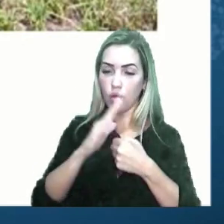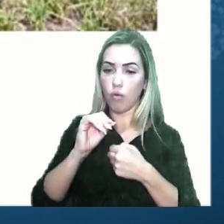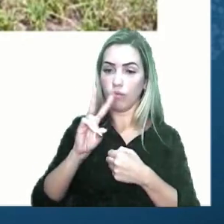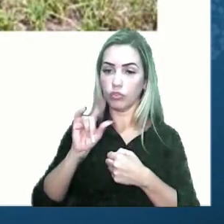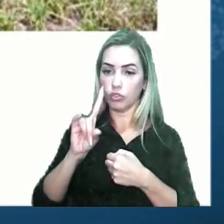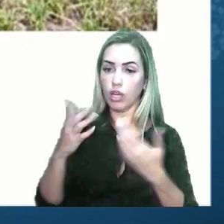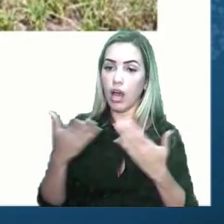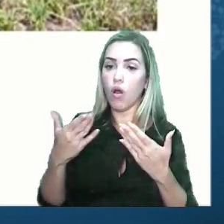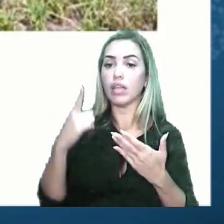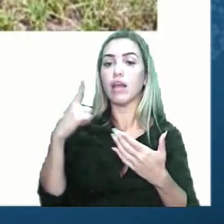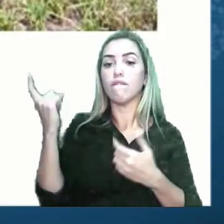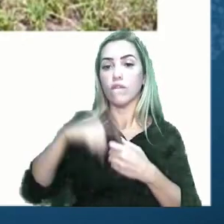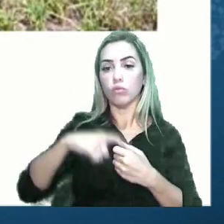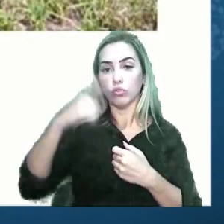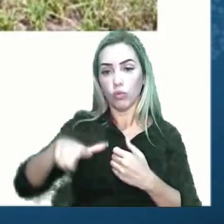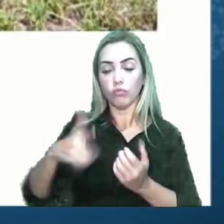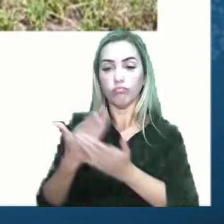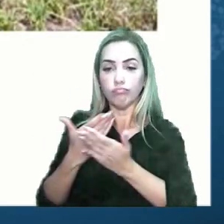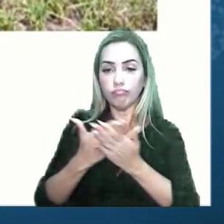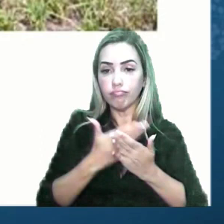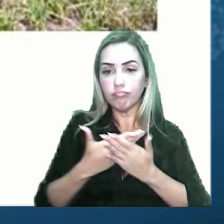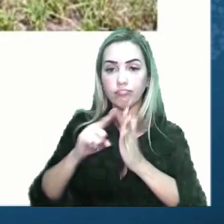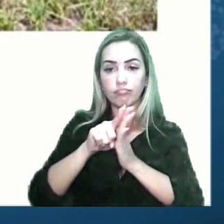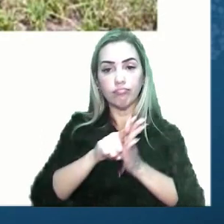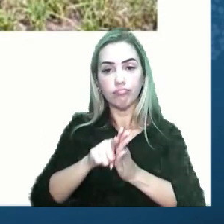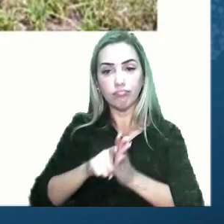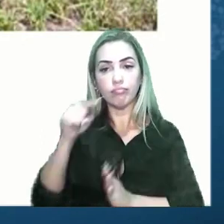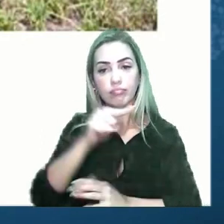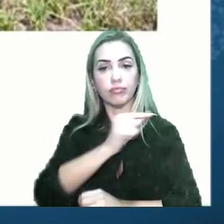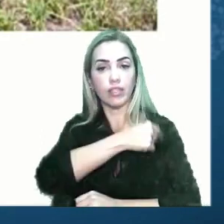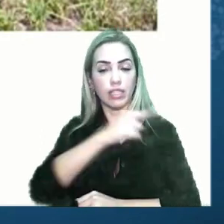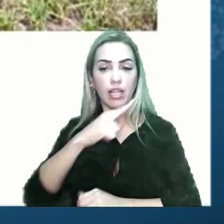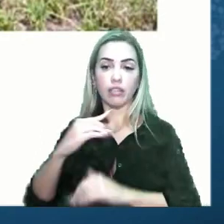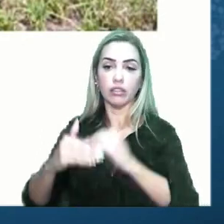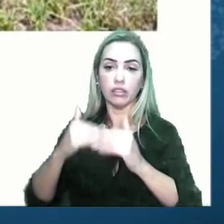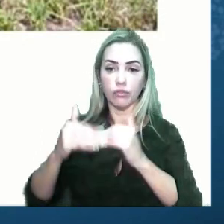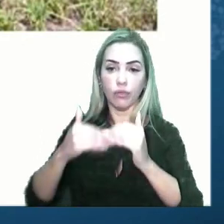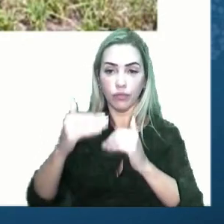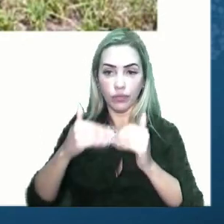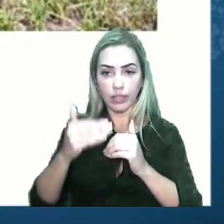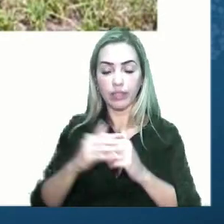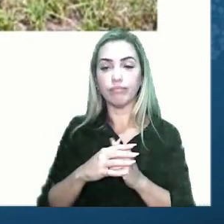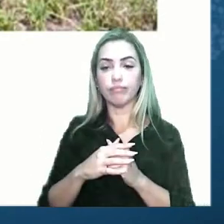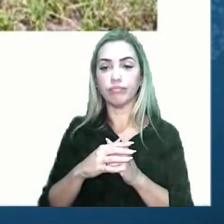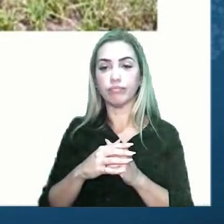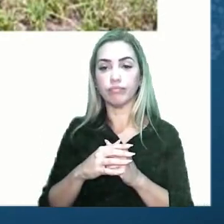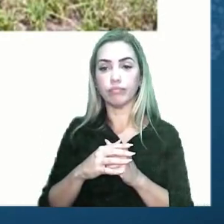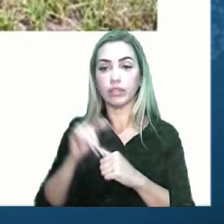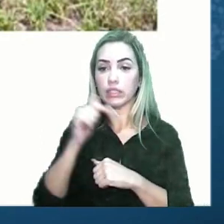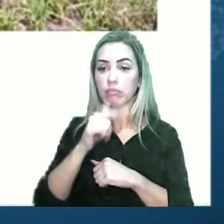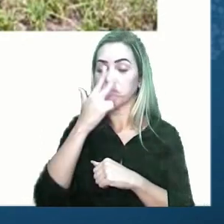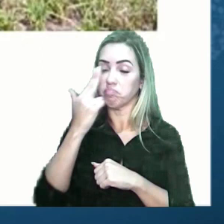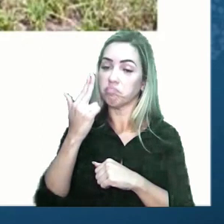estão retomando os estudos e essa vacina está sendo desenvolvida e ela